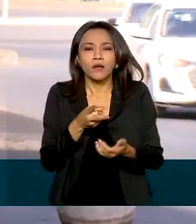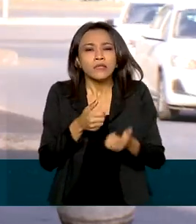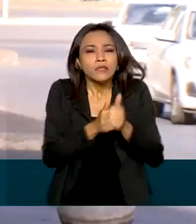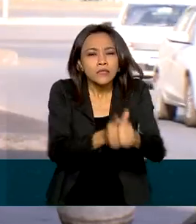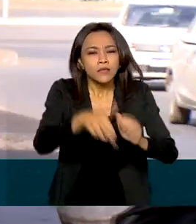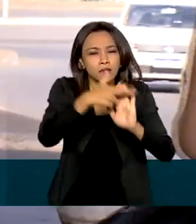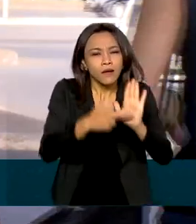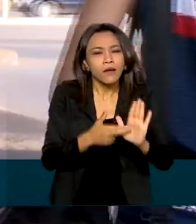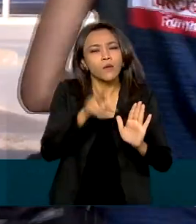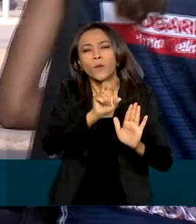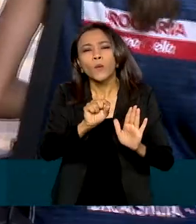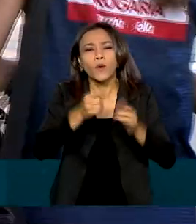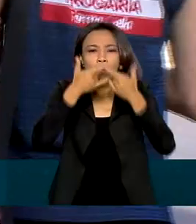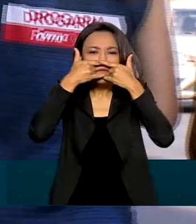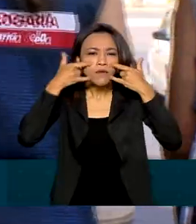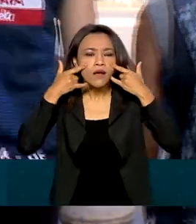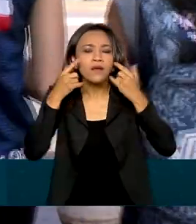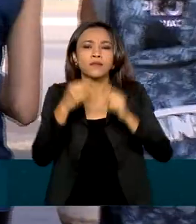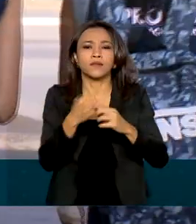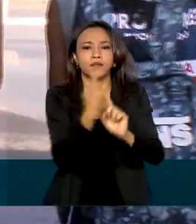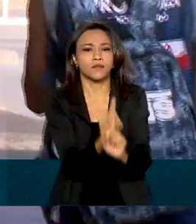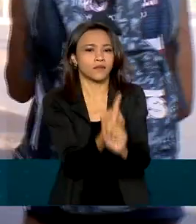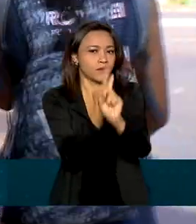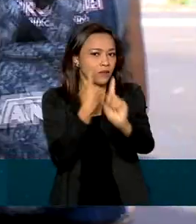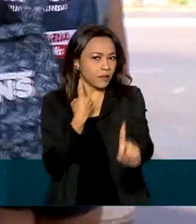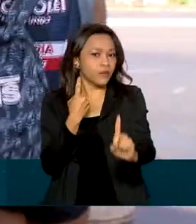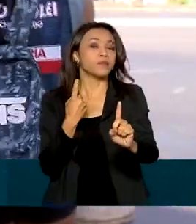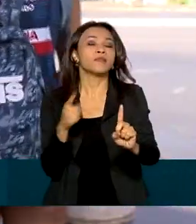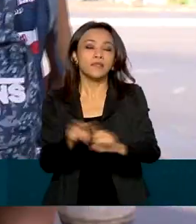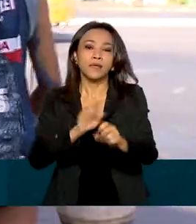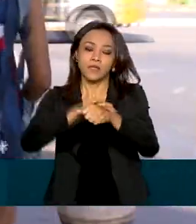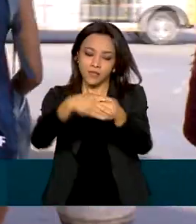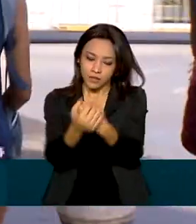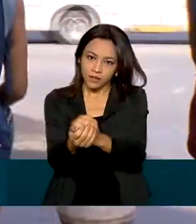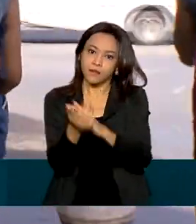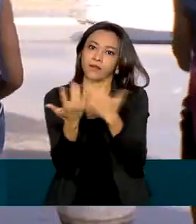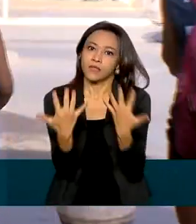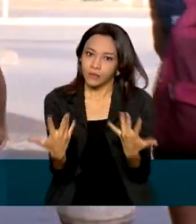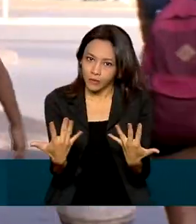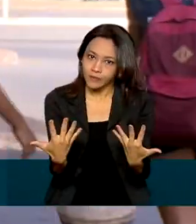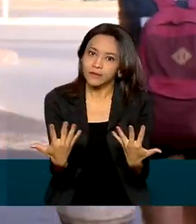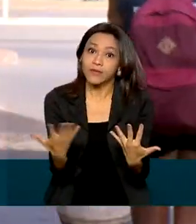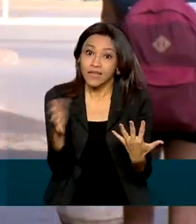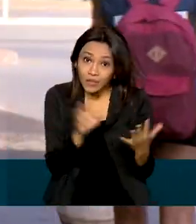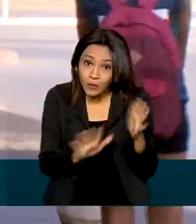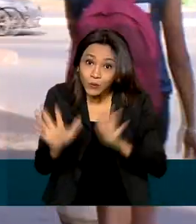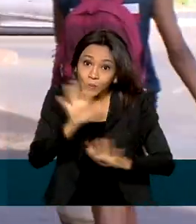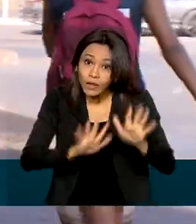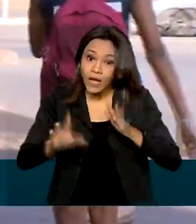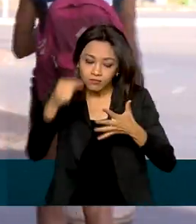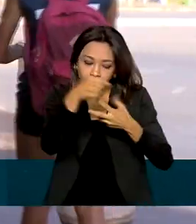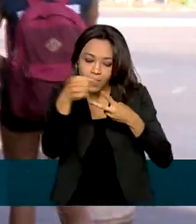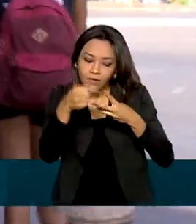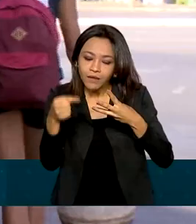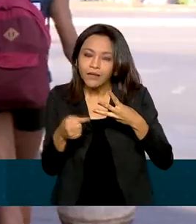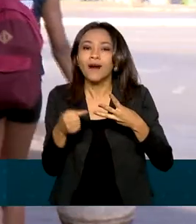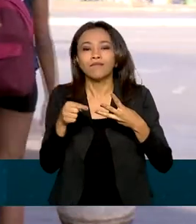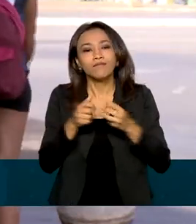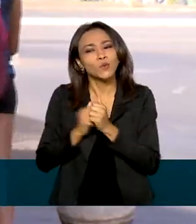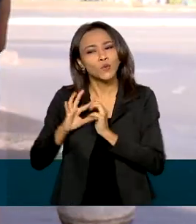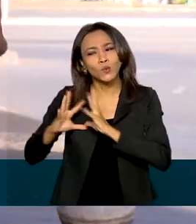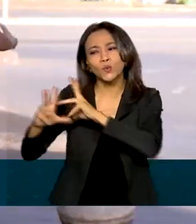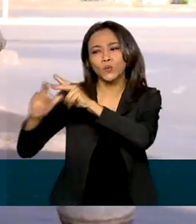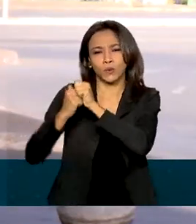de uso de máscaras distanciamento social e higienização das mãos esses cuidados devem ser seguidos por todos